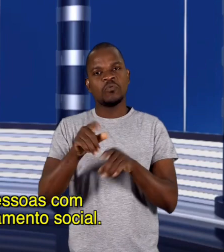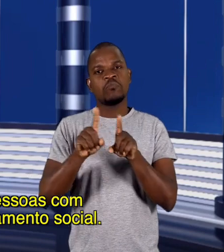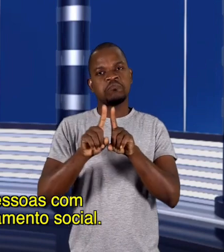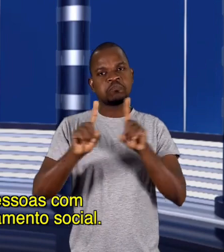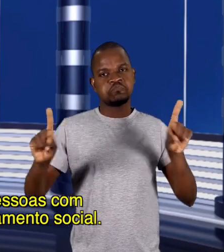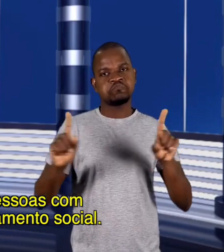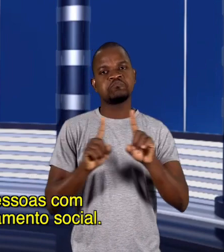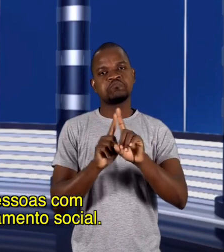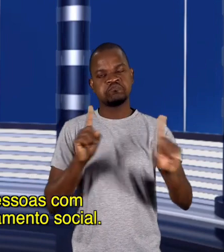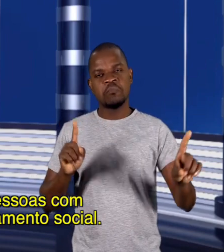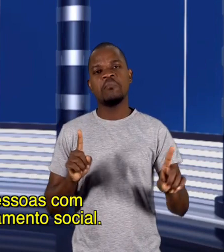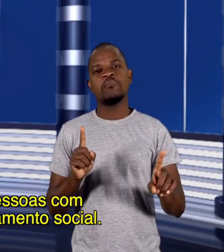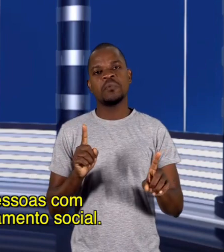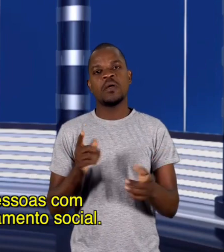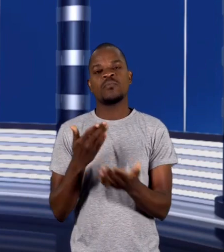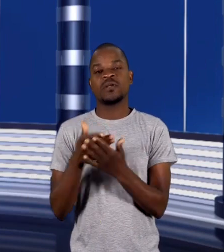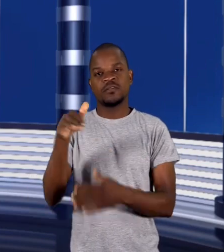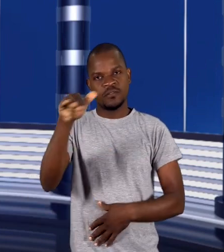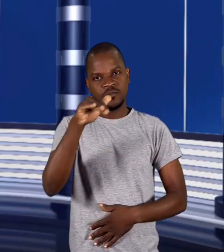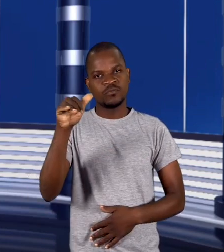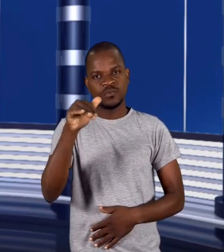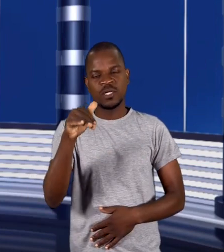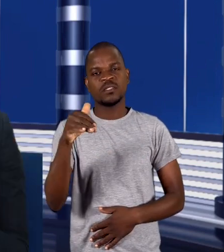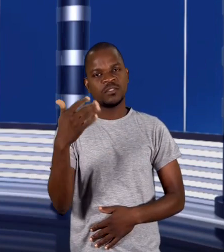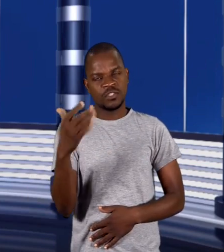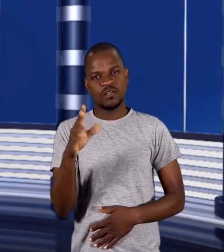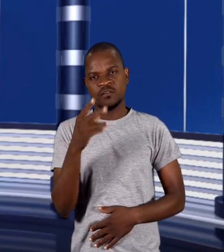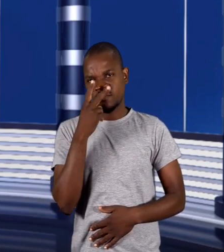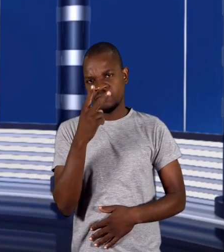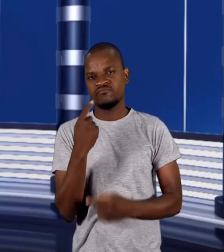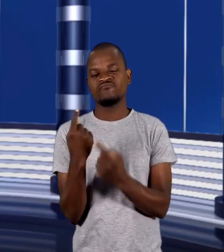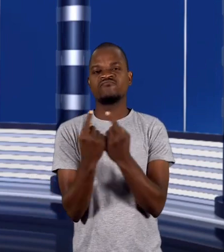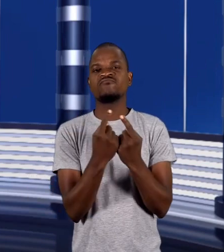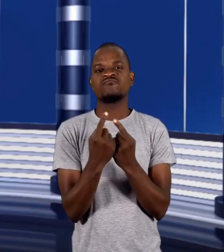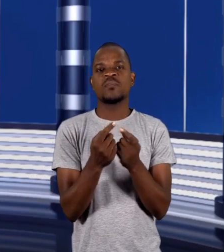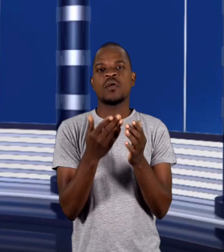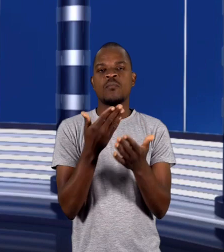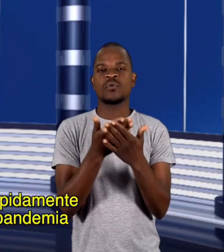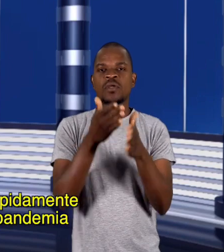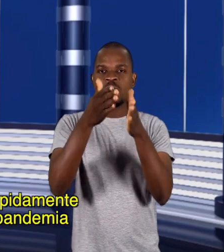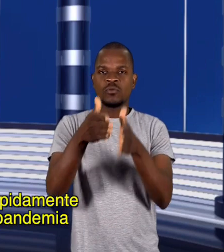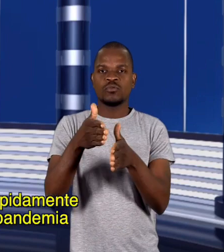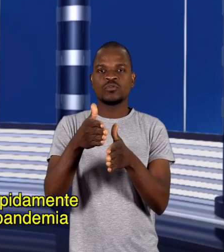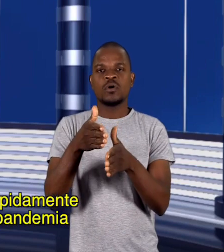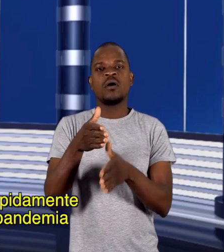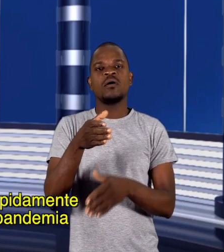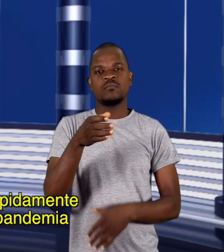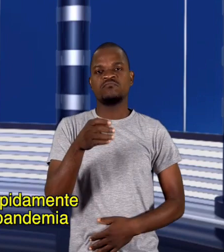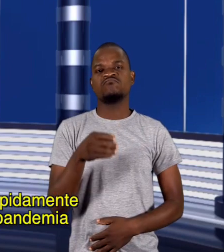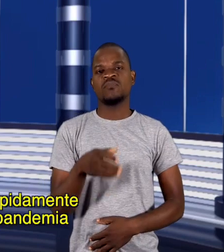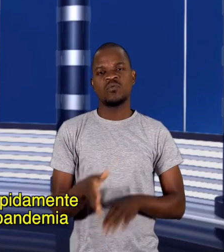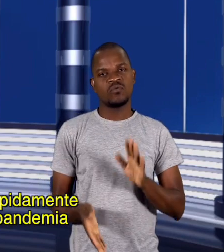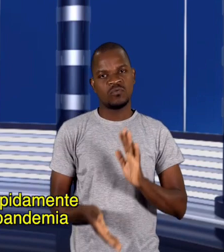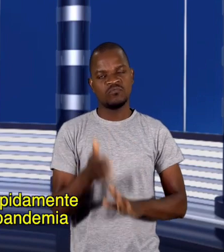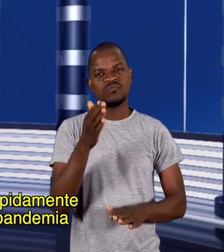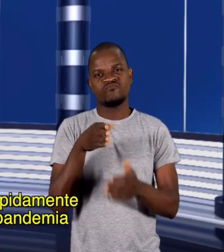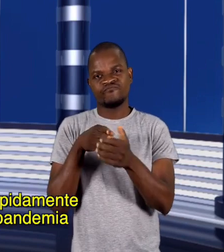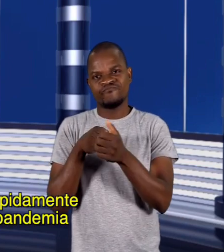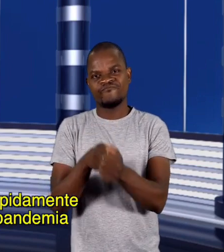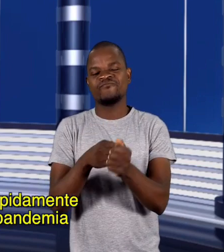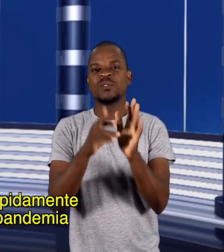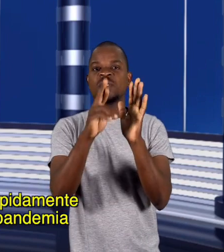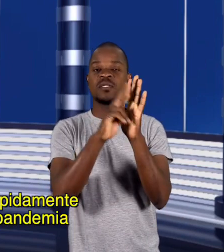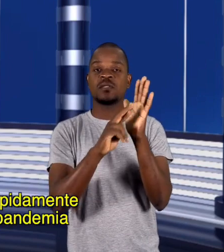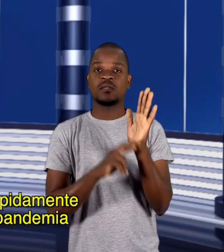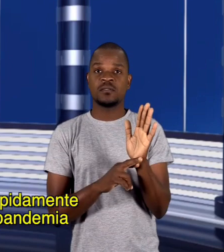social também chamam a atenção nas comunidades em que nós estamos fazendo o trabalho as pessoas estão a cumprir com esta regra então acredito que